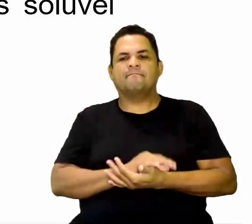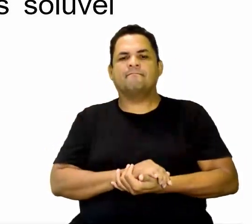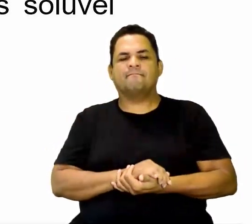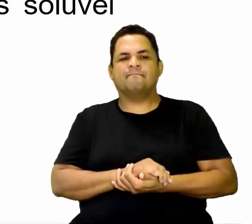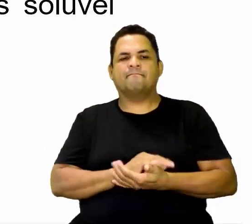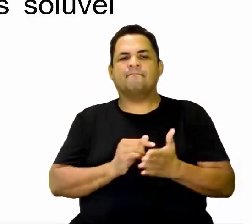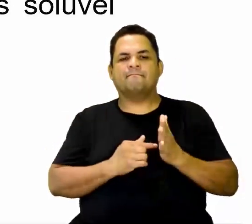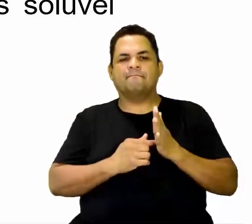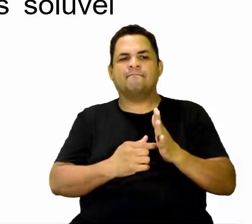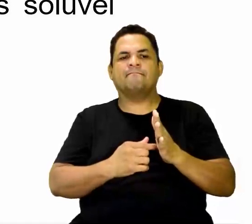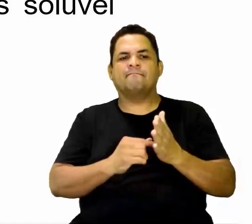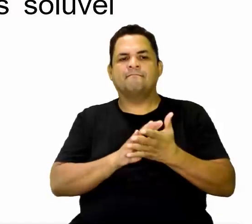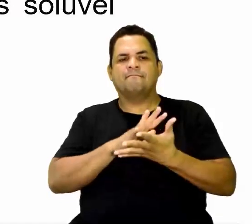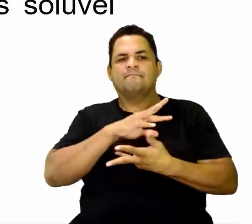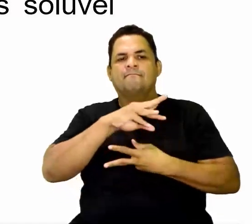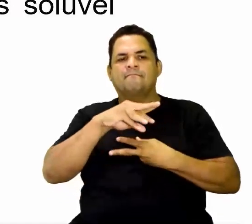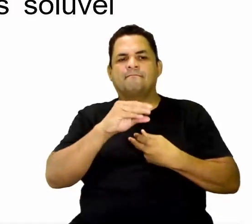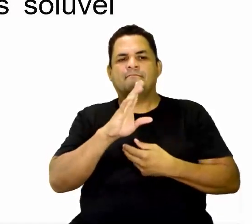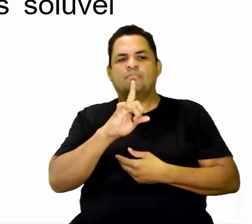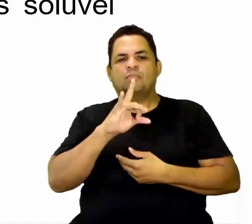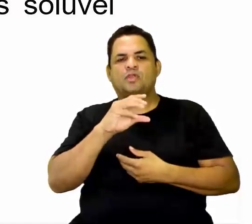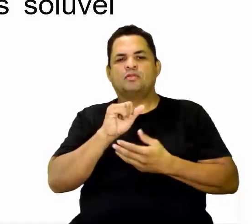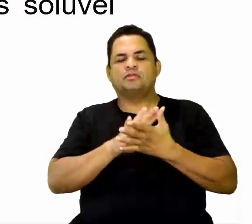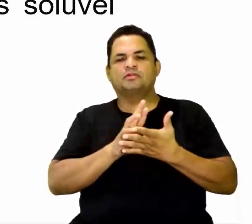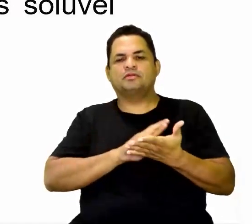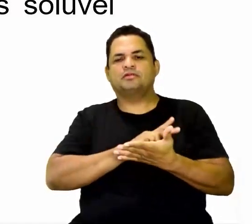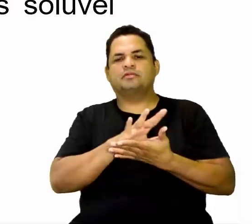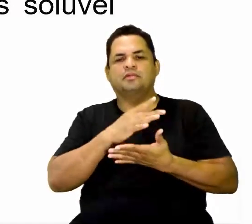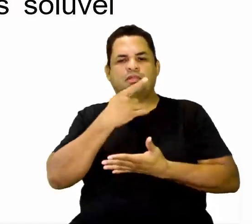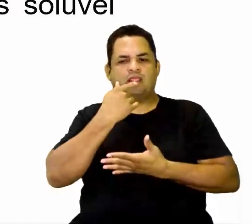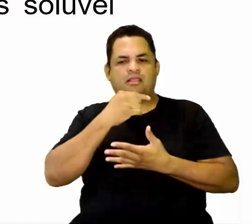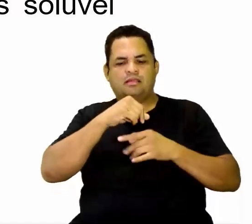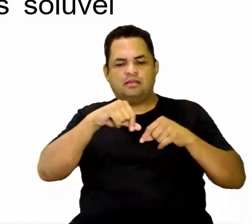mostra a solubilidade de vários sais em água